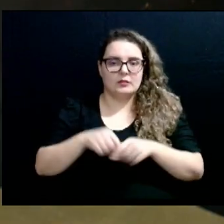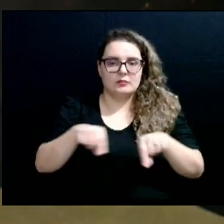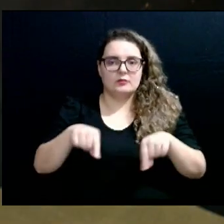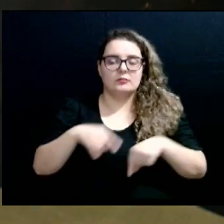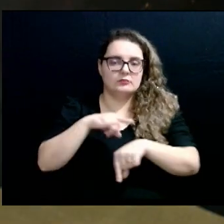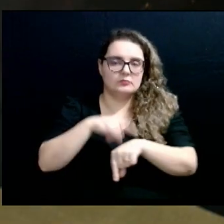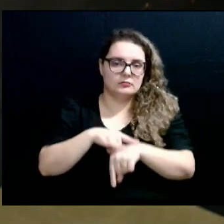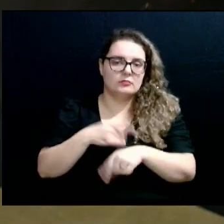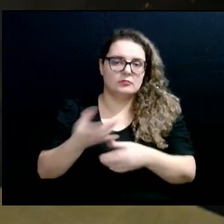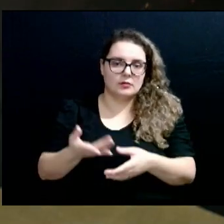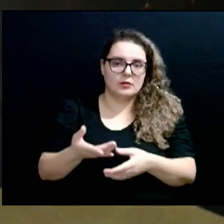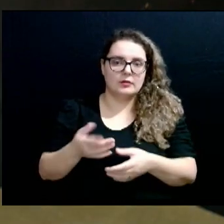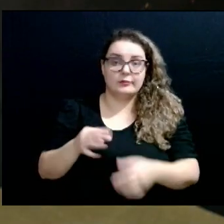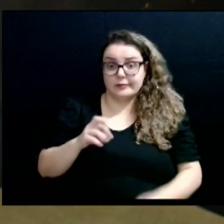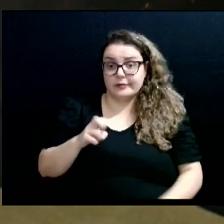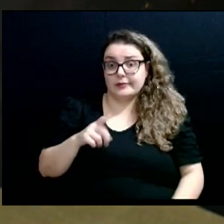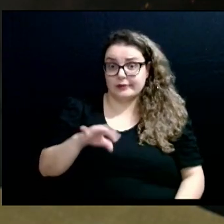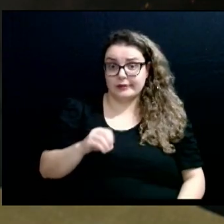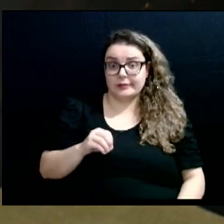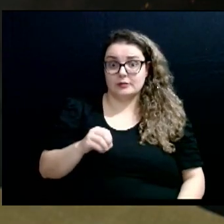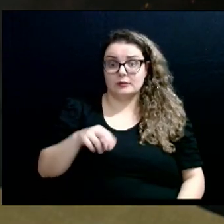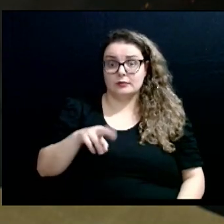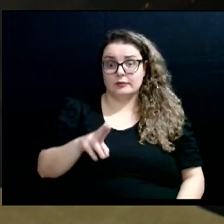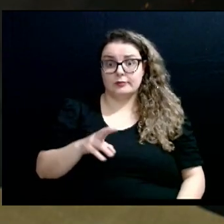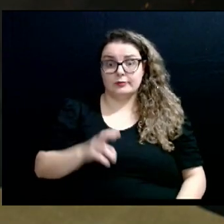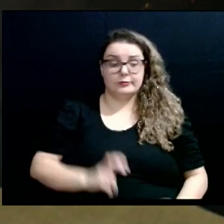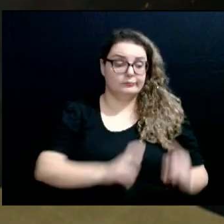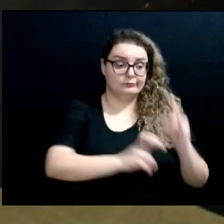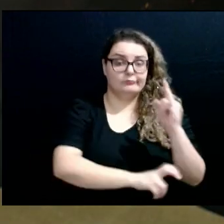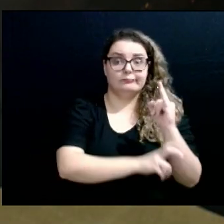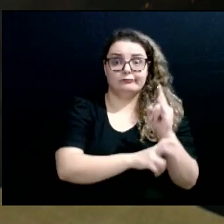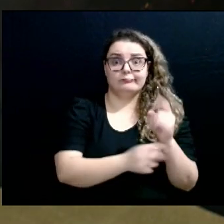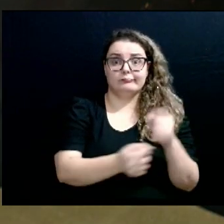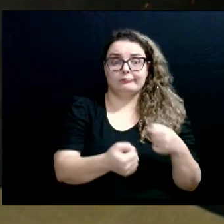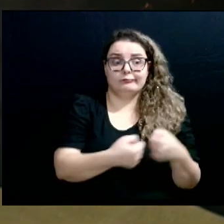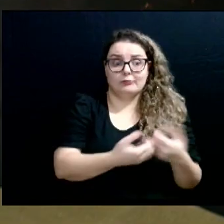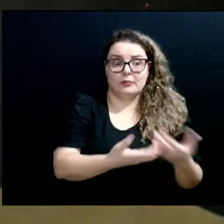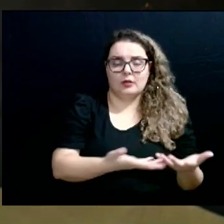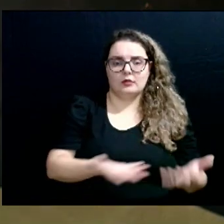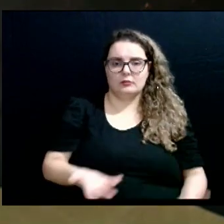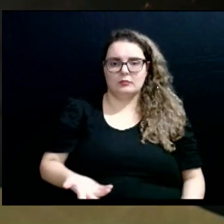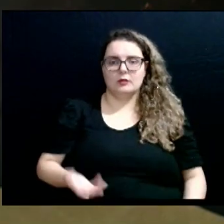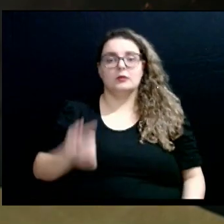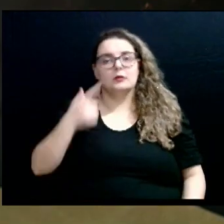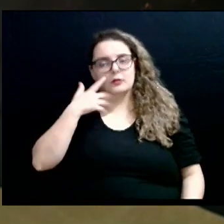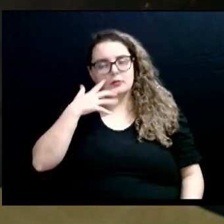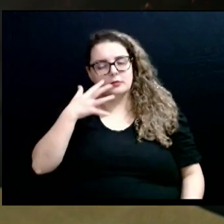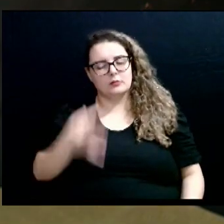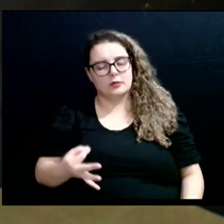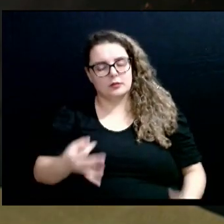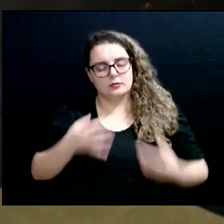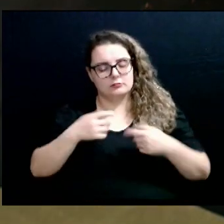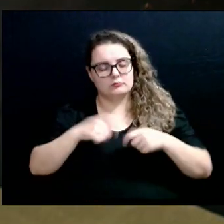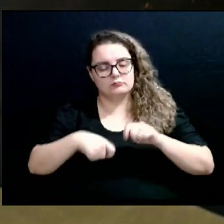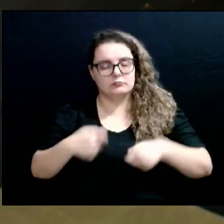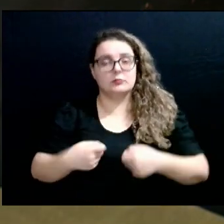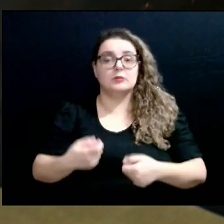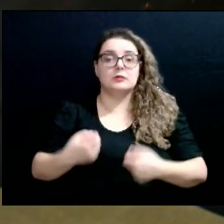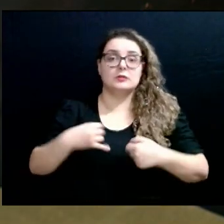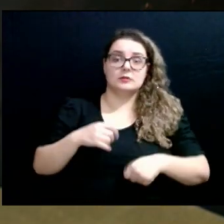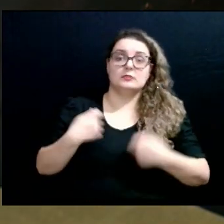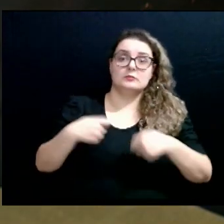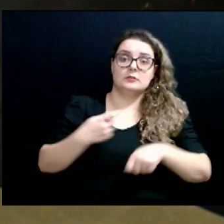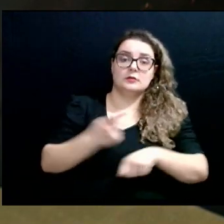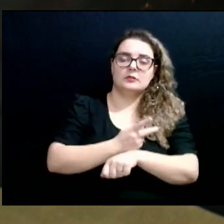exemplo, ou até ficar trancado em um elevador, e aí prestar atenção nos sinais e, se for preciso, buscar ajuda.